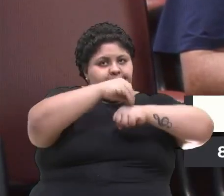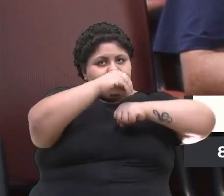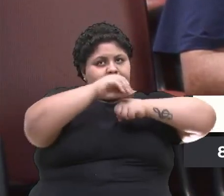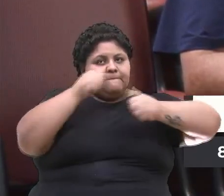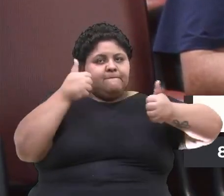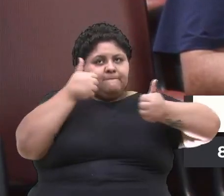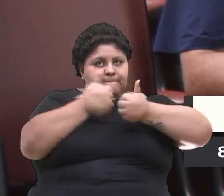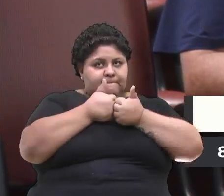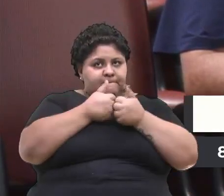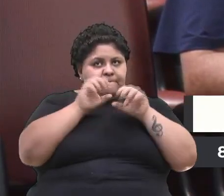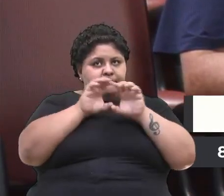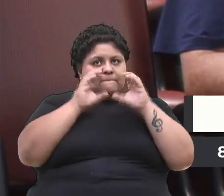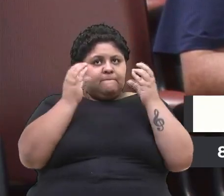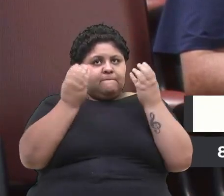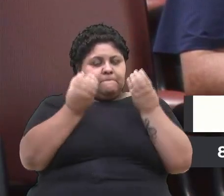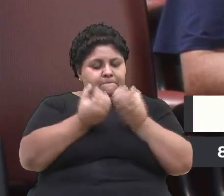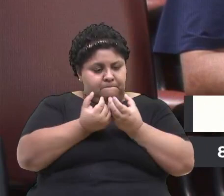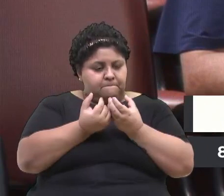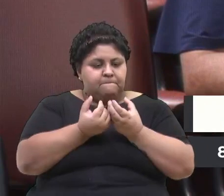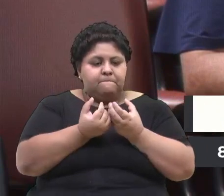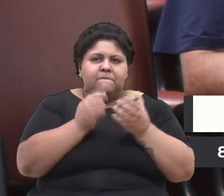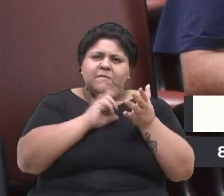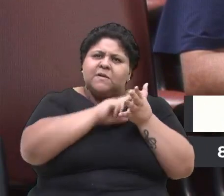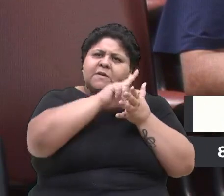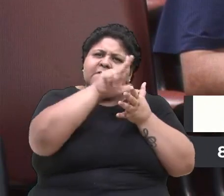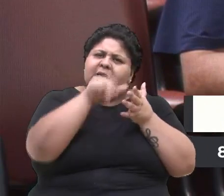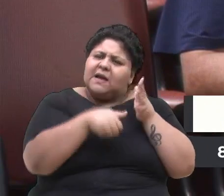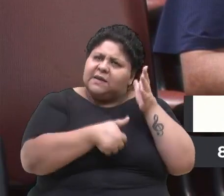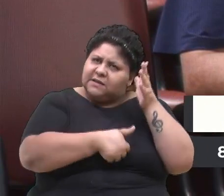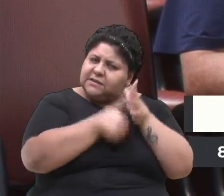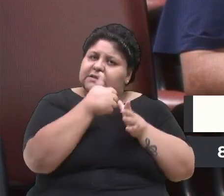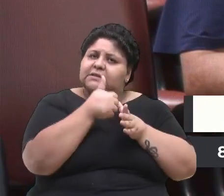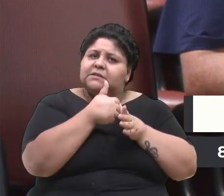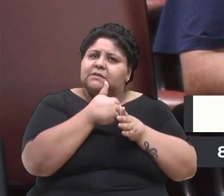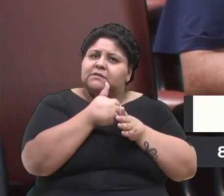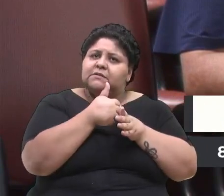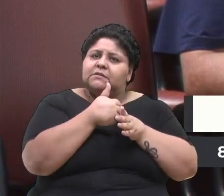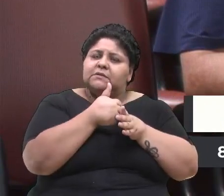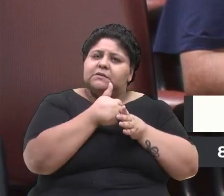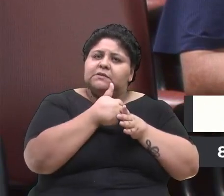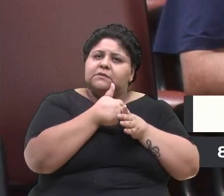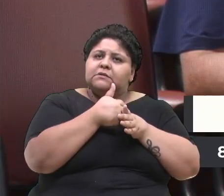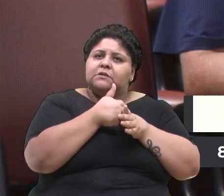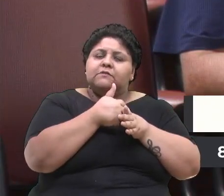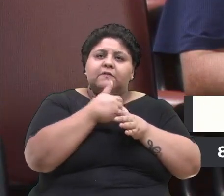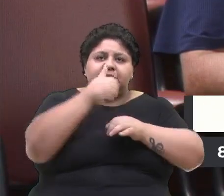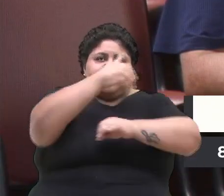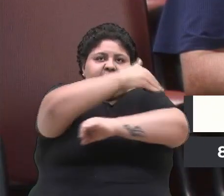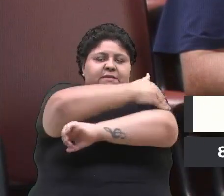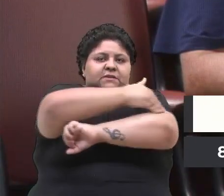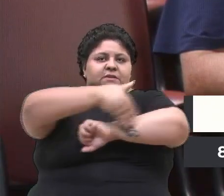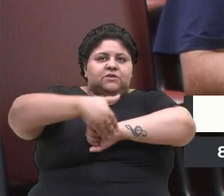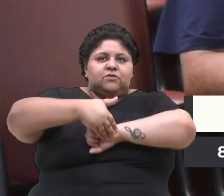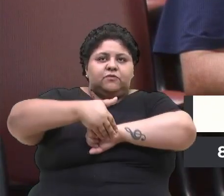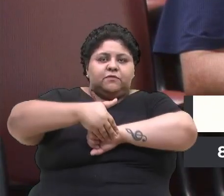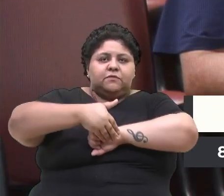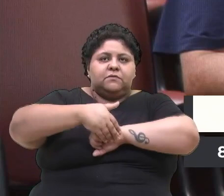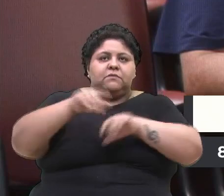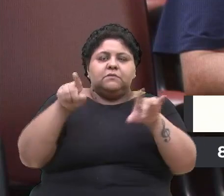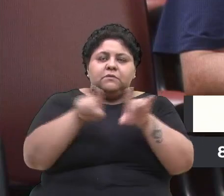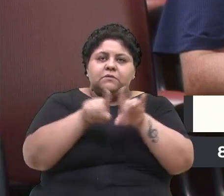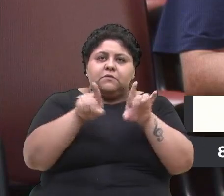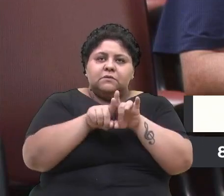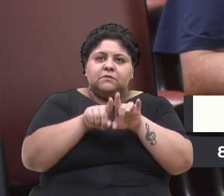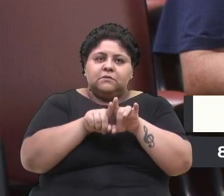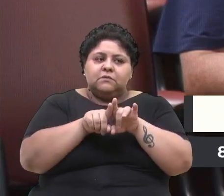comunidade, indiquemos várias melhorias aí para a BR-116, inclusive esse viaduto e também